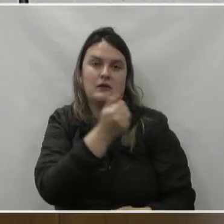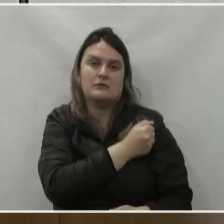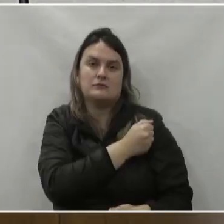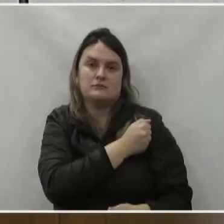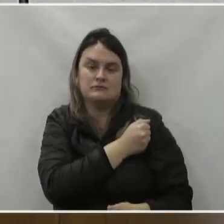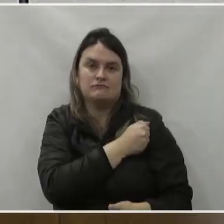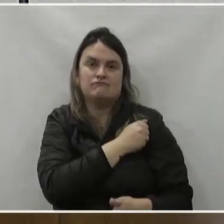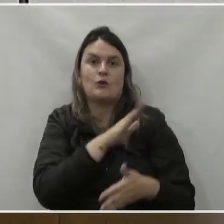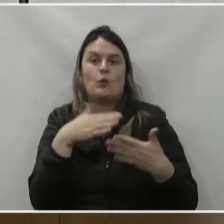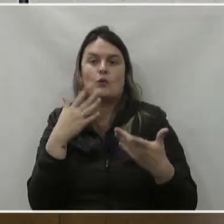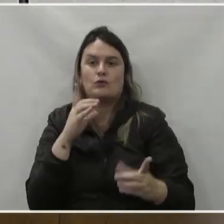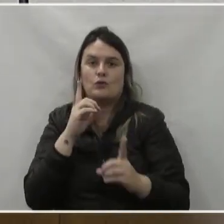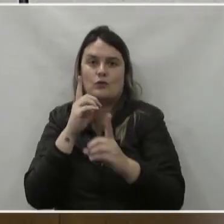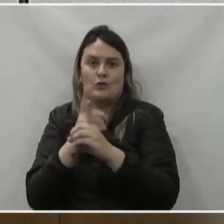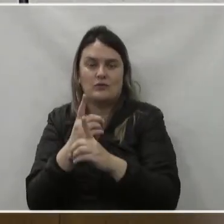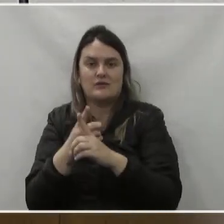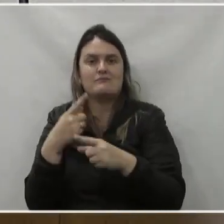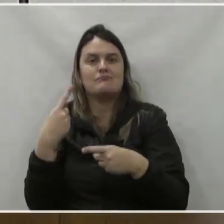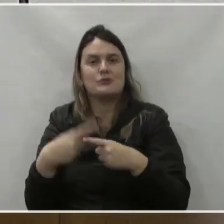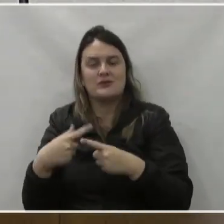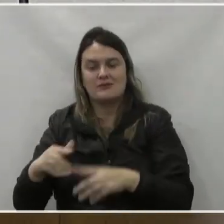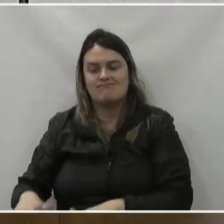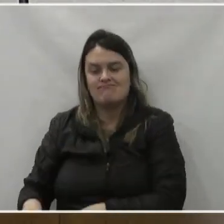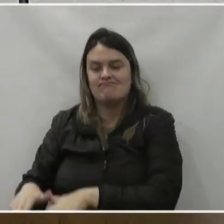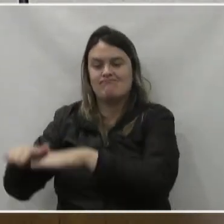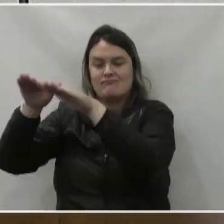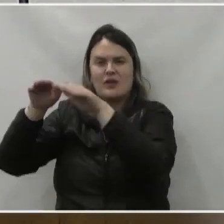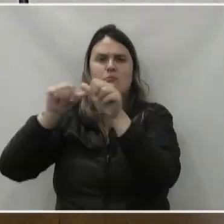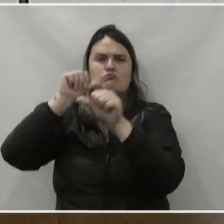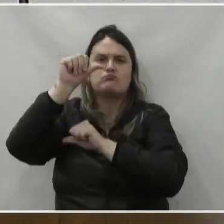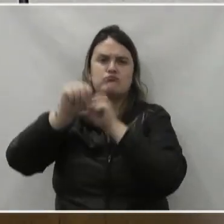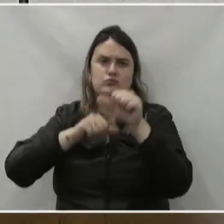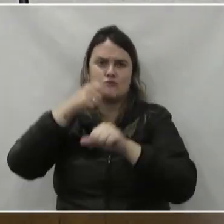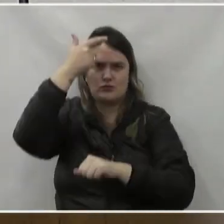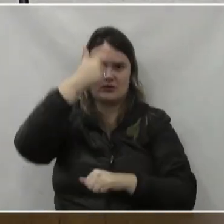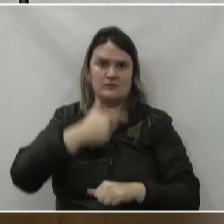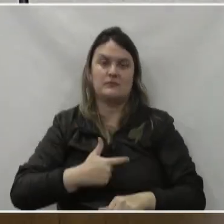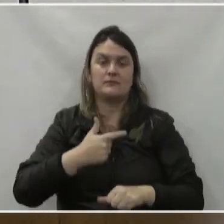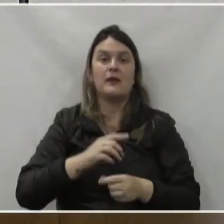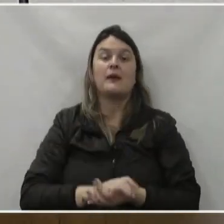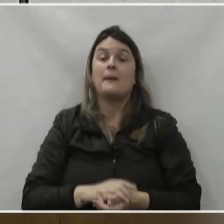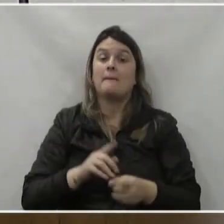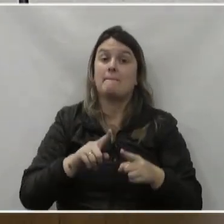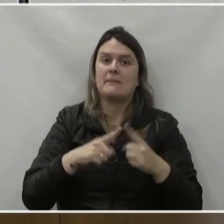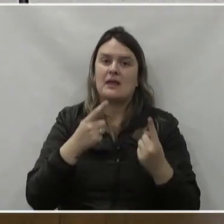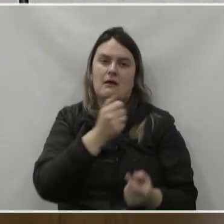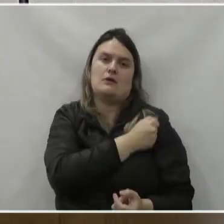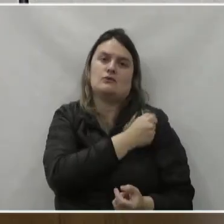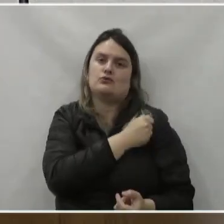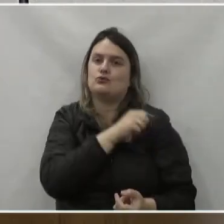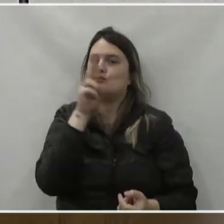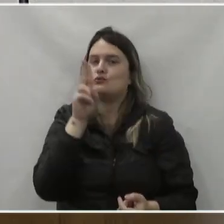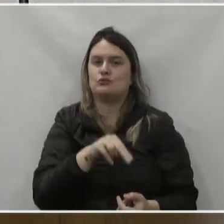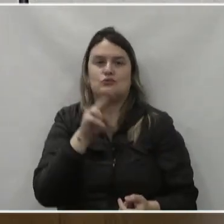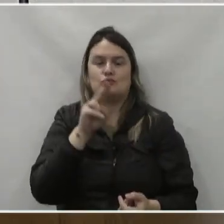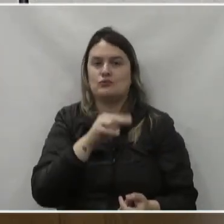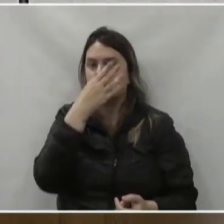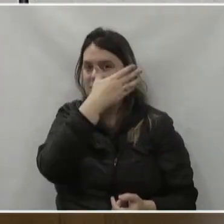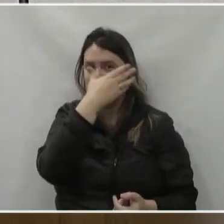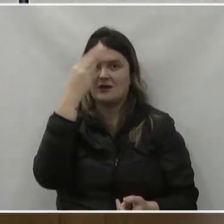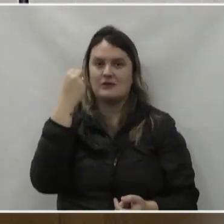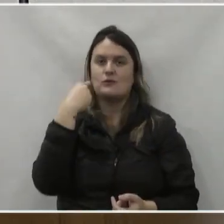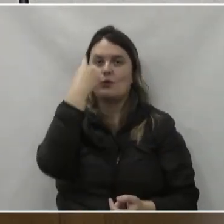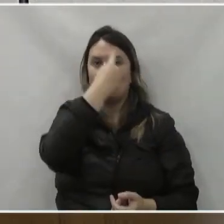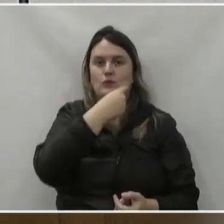alunos quando os encontra, porque eles crescem e mudam a sua fisionomia. Mas um aluno, esse nunca